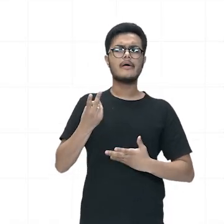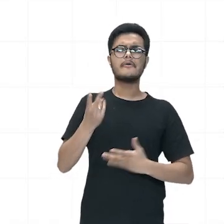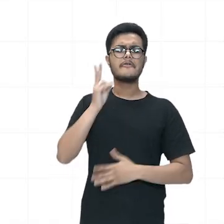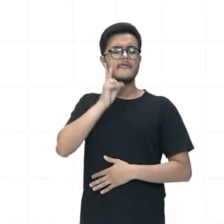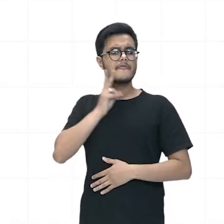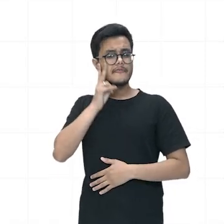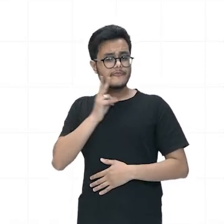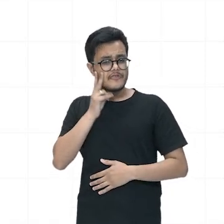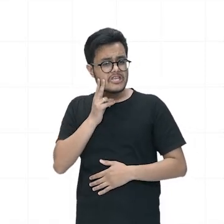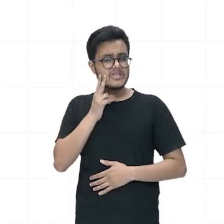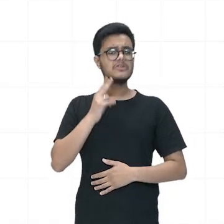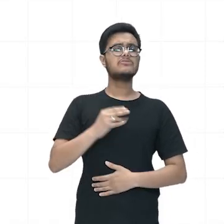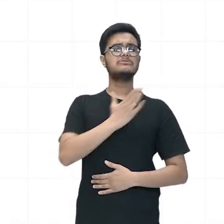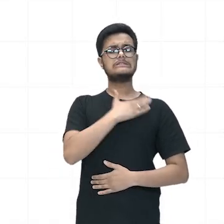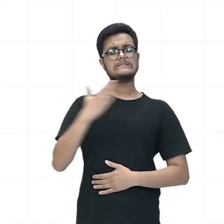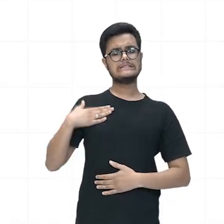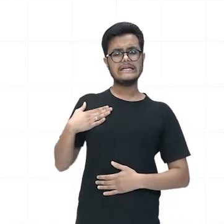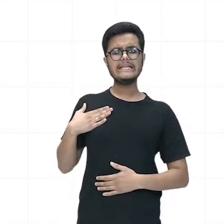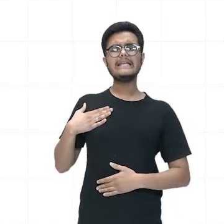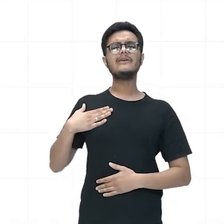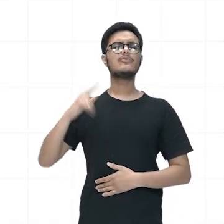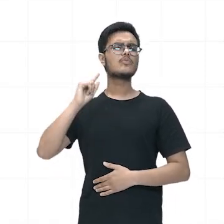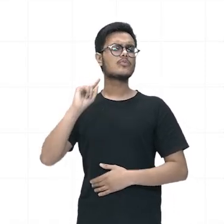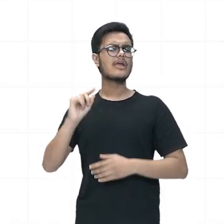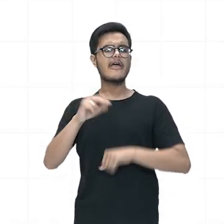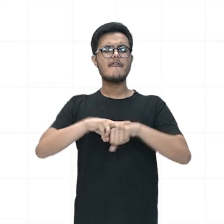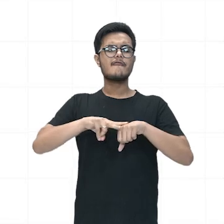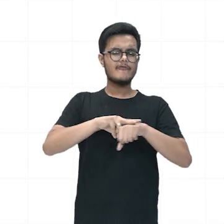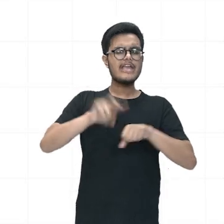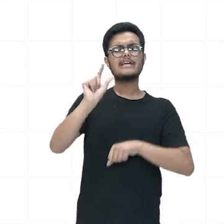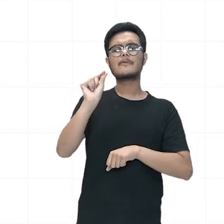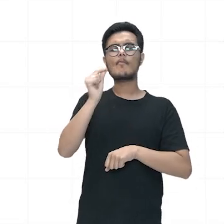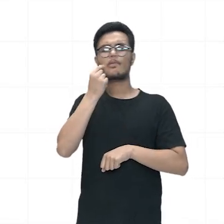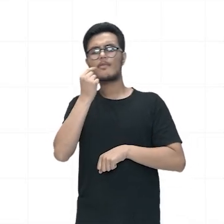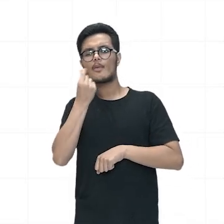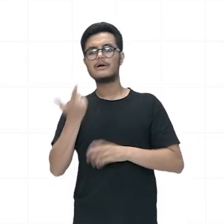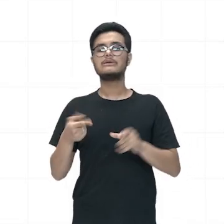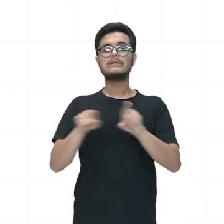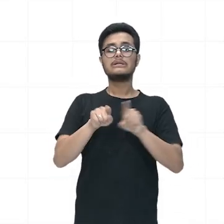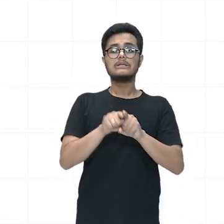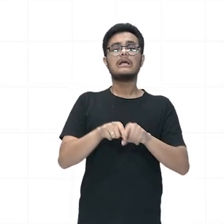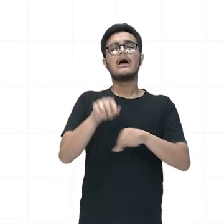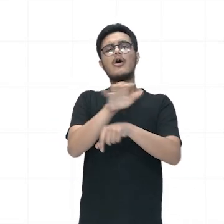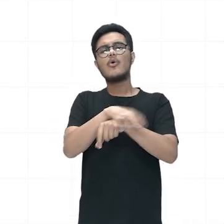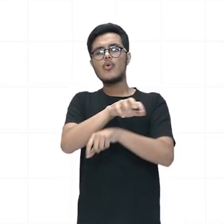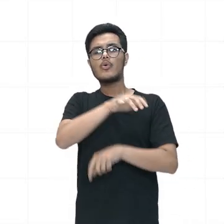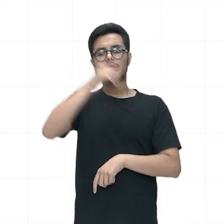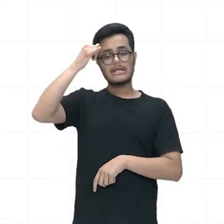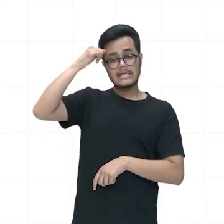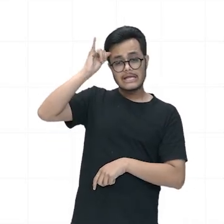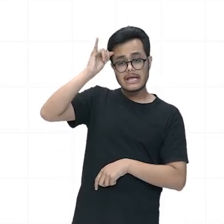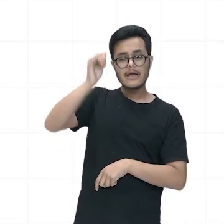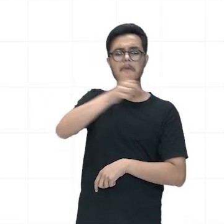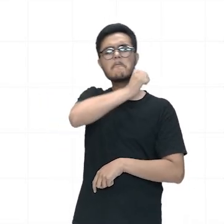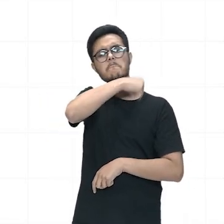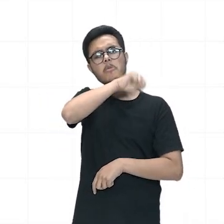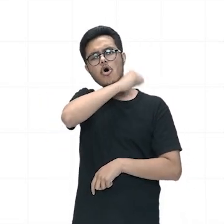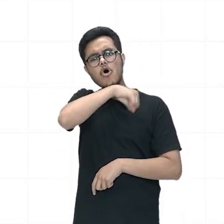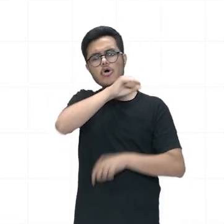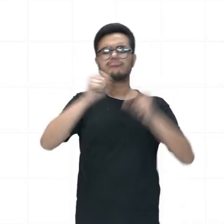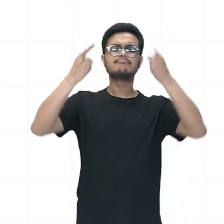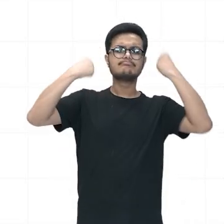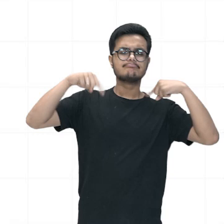né? Faziam a confecção de vinhos, trigo e, claro, né, azeitonas plantavam. Criavam gado, vacas, ovelhas e